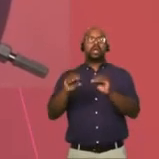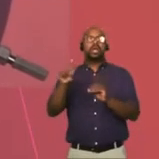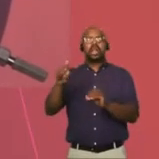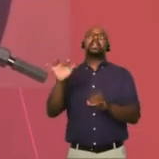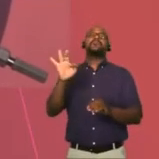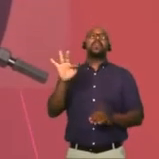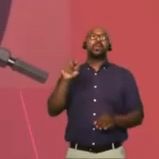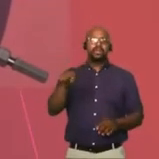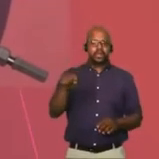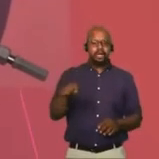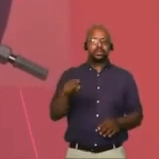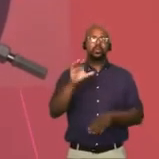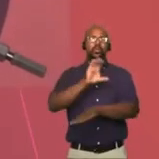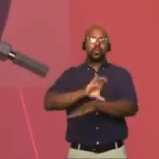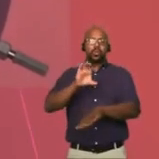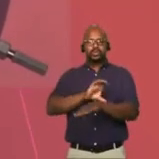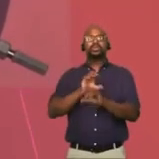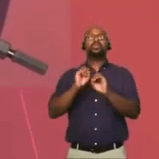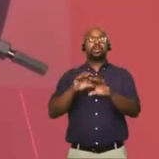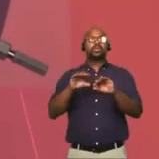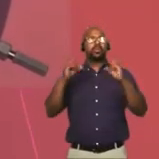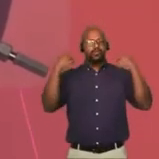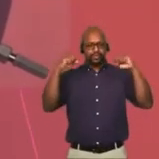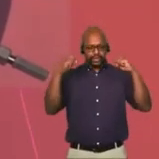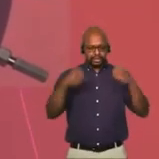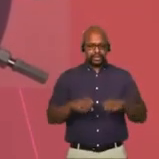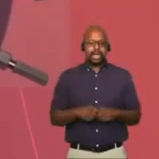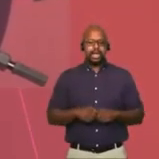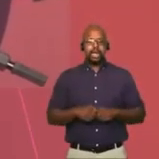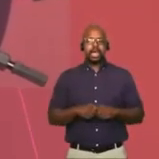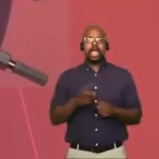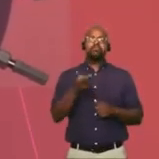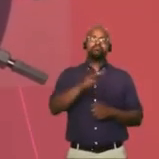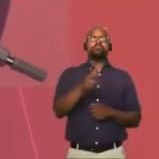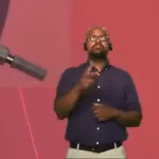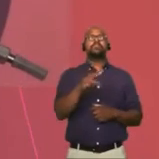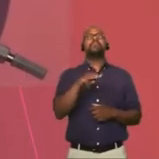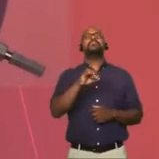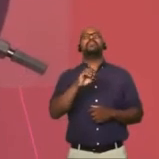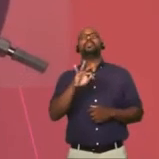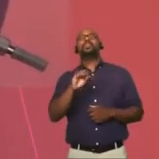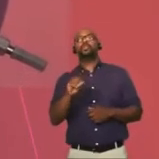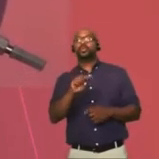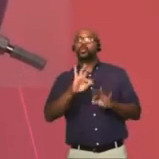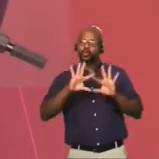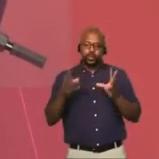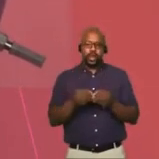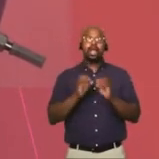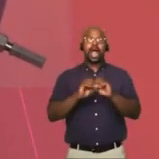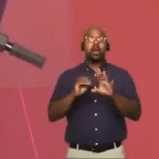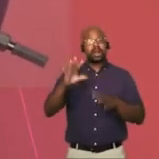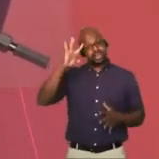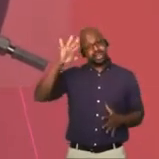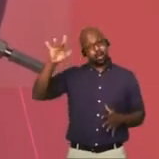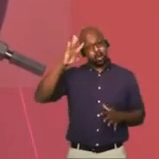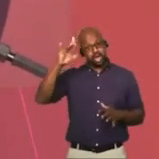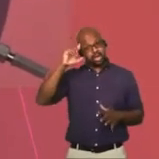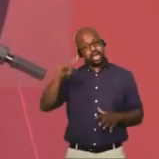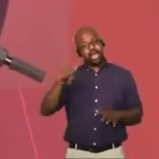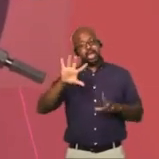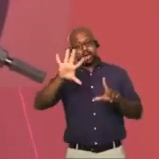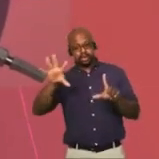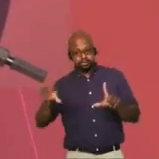universidade é um curso de educação física é misto do que todas as aulas teóricas eram dadas